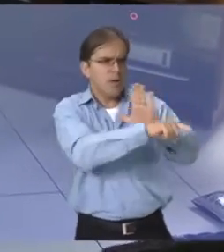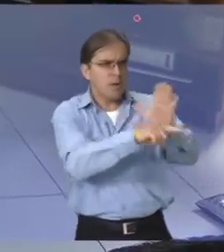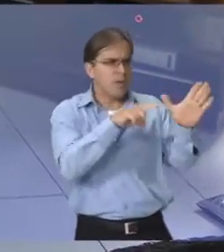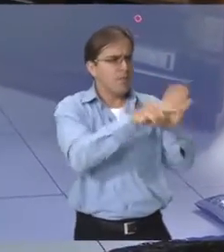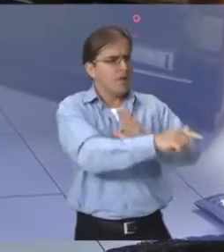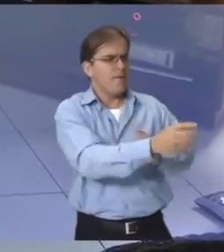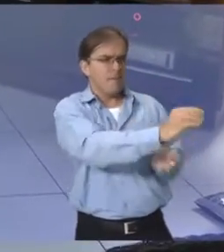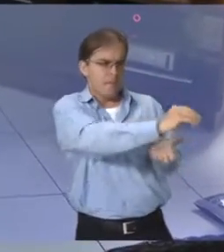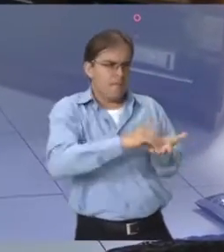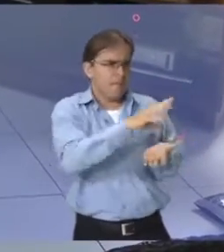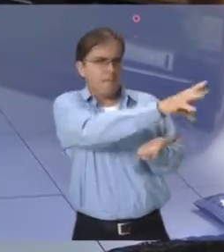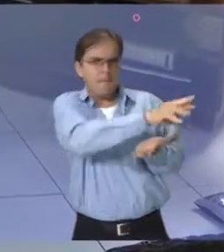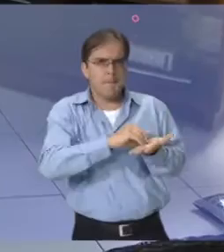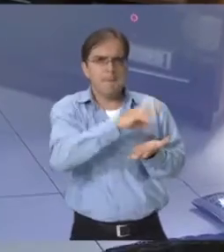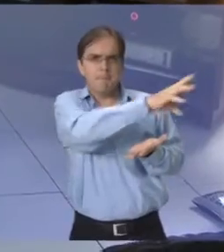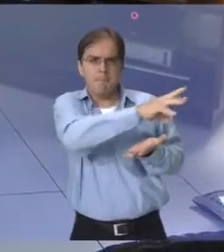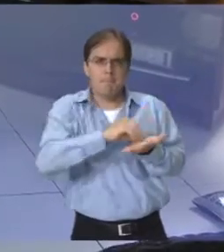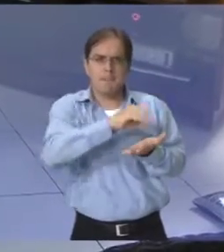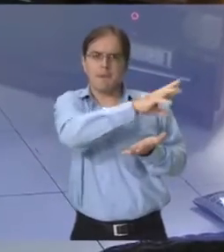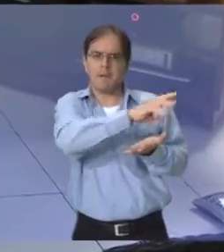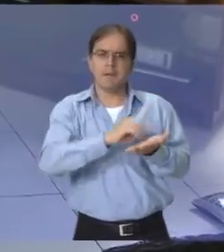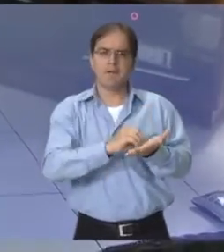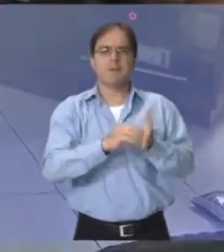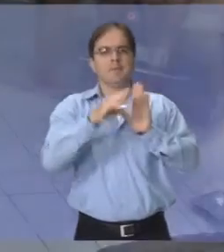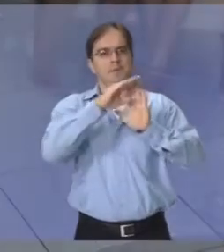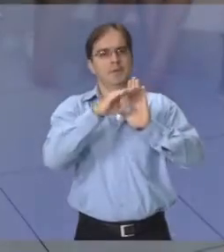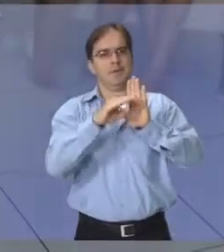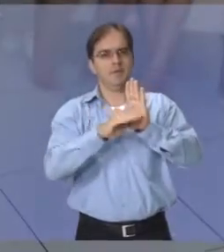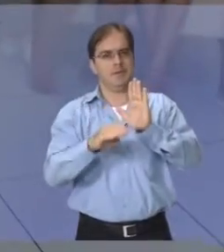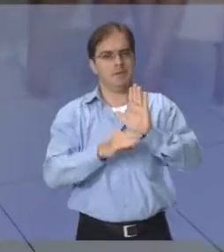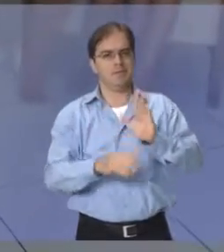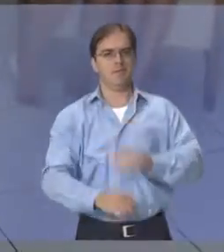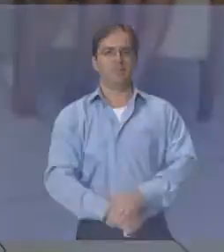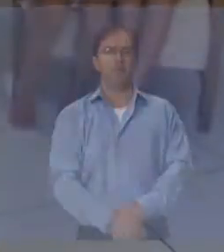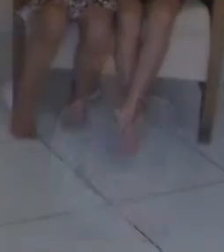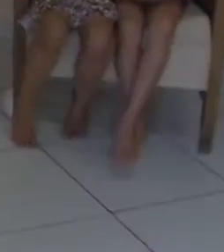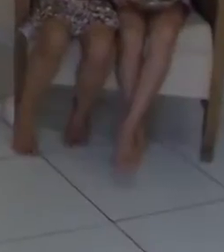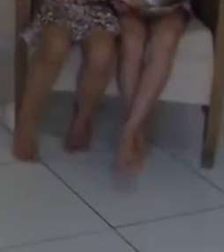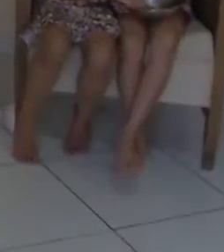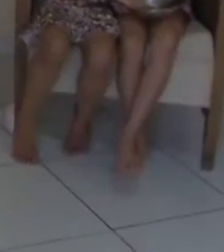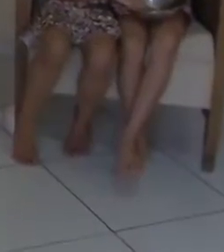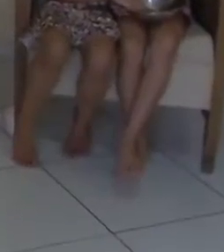conseguimos assim esses dados para estar utilizando na pesquisa.